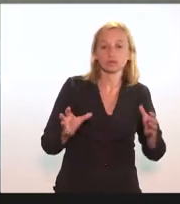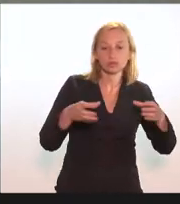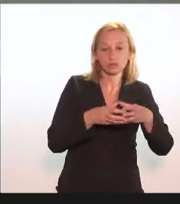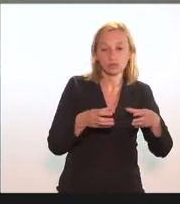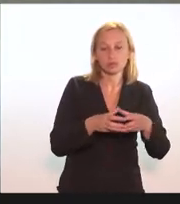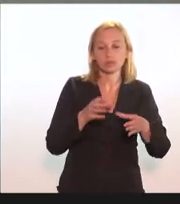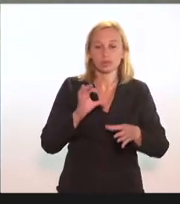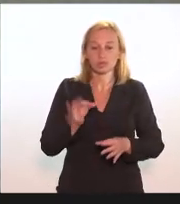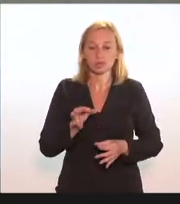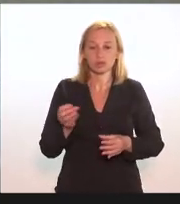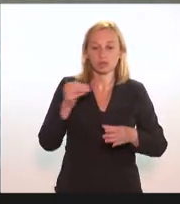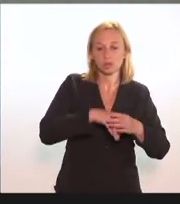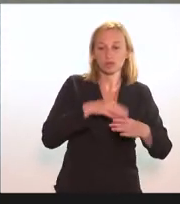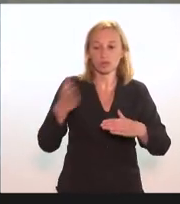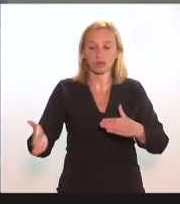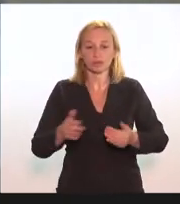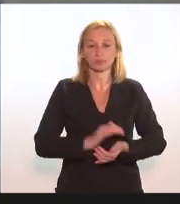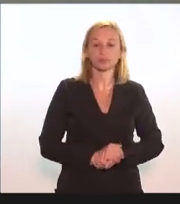outros fora.